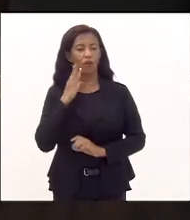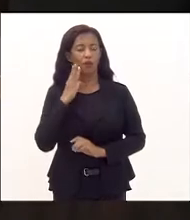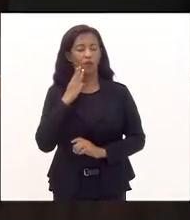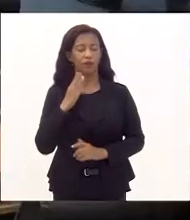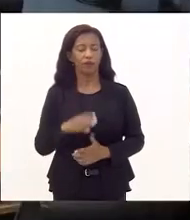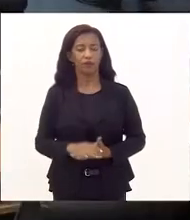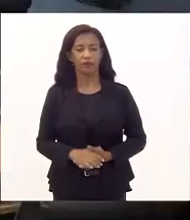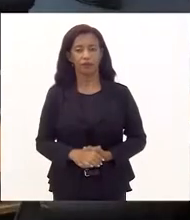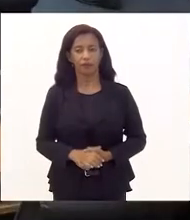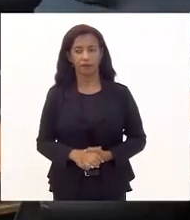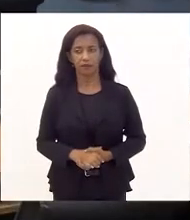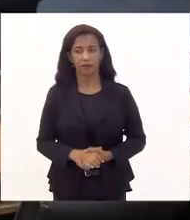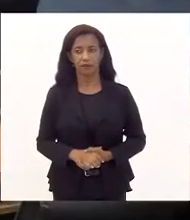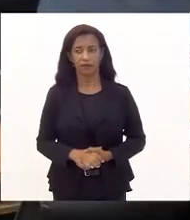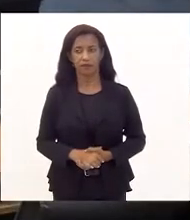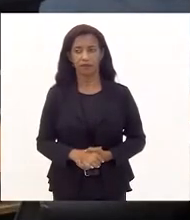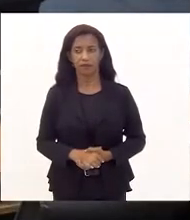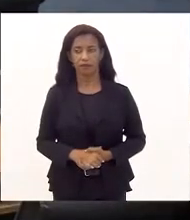Carneiro.